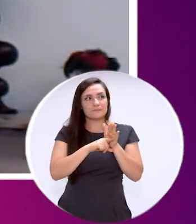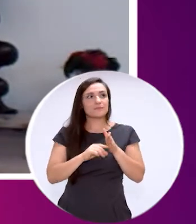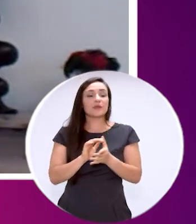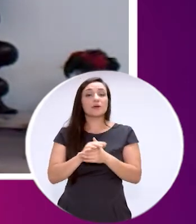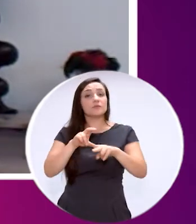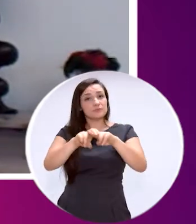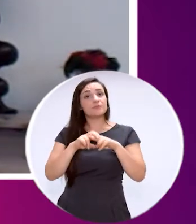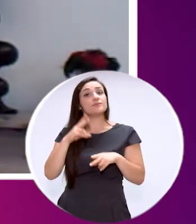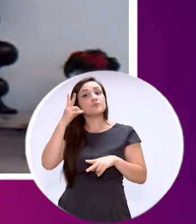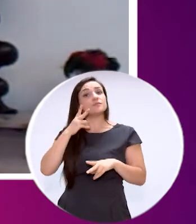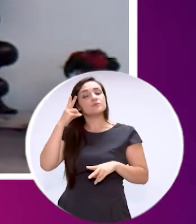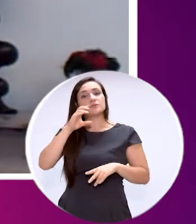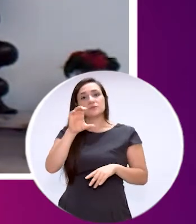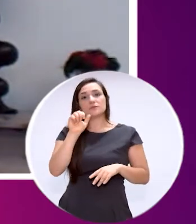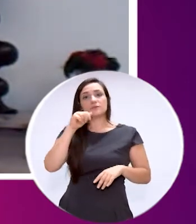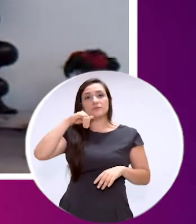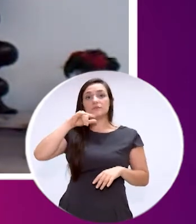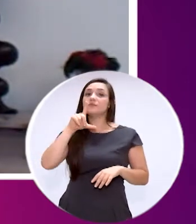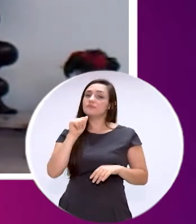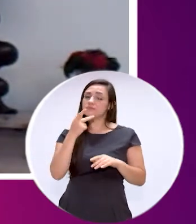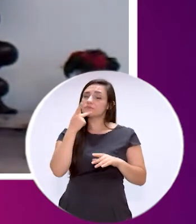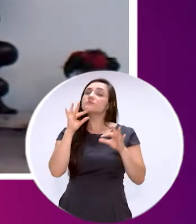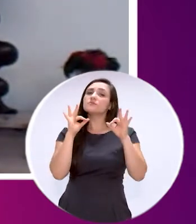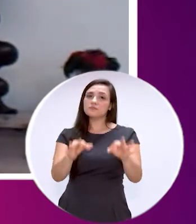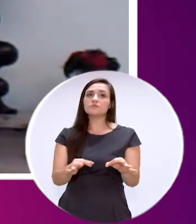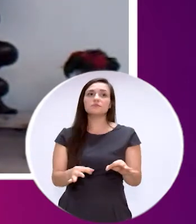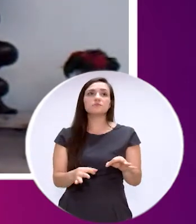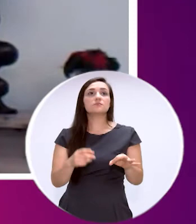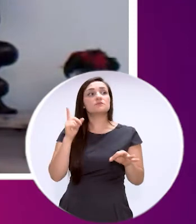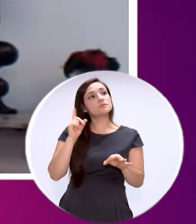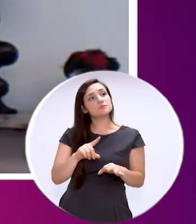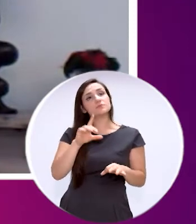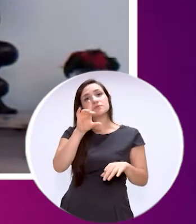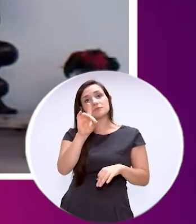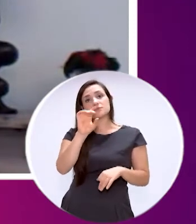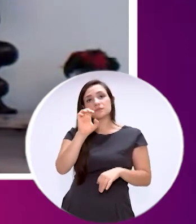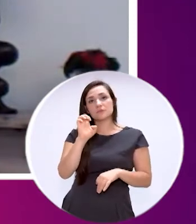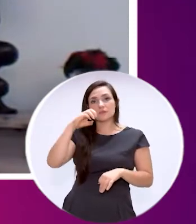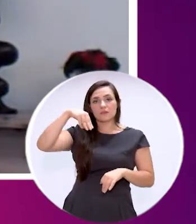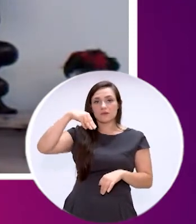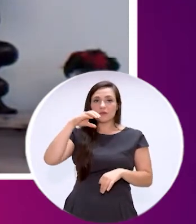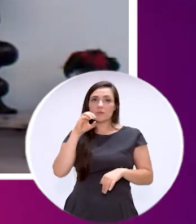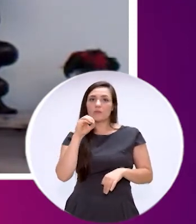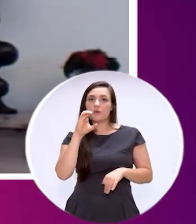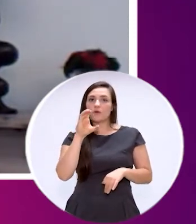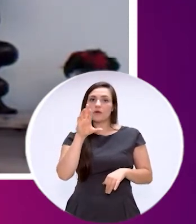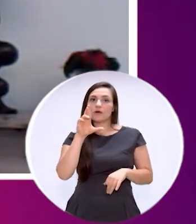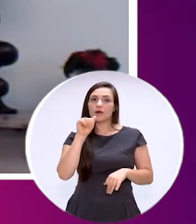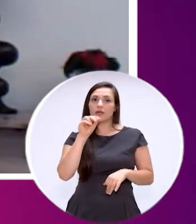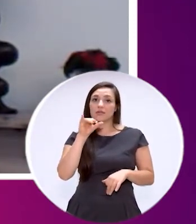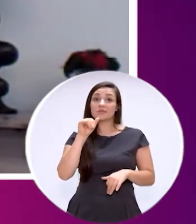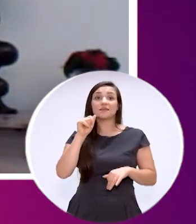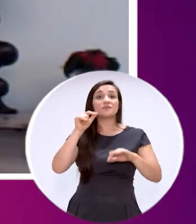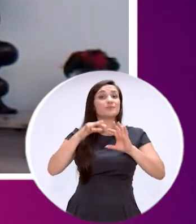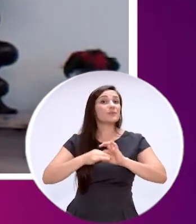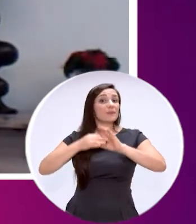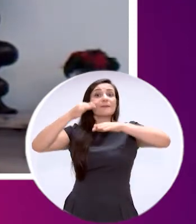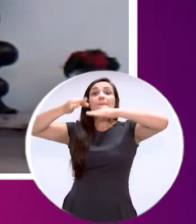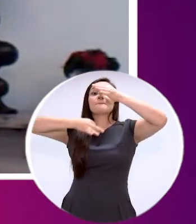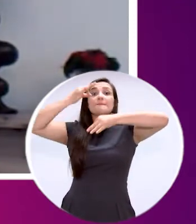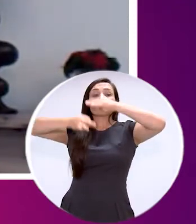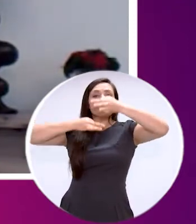a vereadora Camila, é exatamente essa, que todos tenham a oportunidade de colocar suas ideias, né,